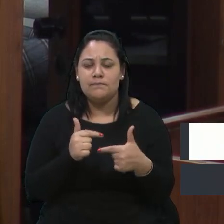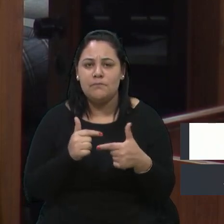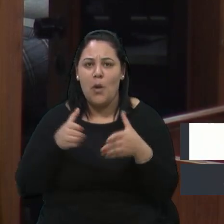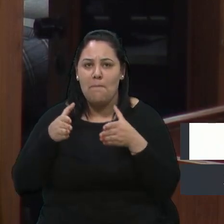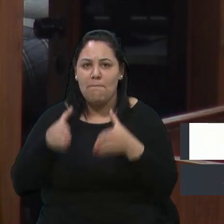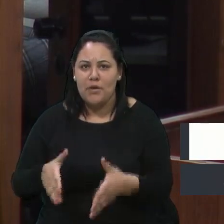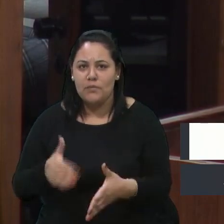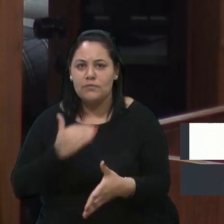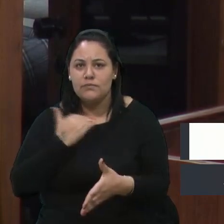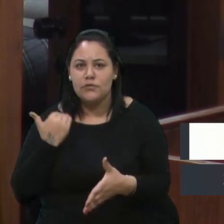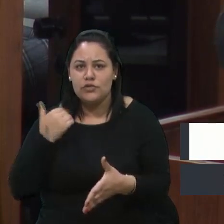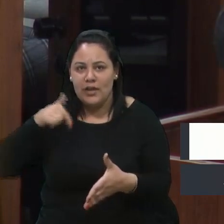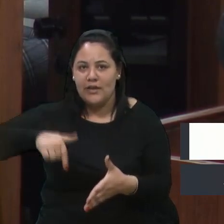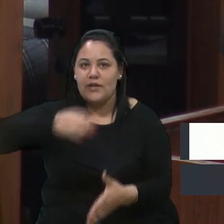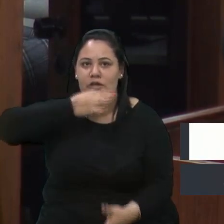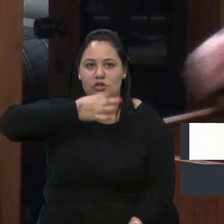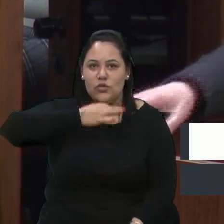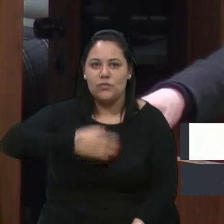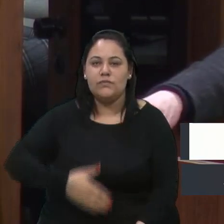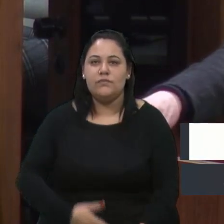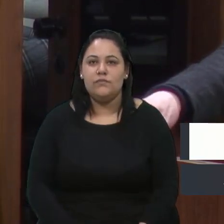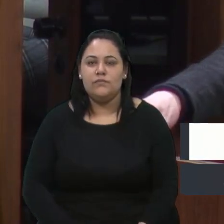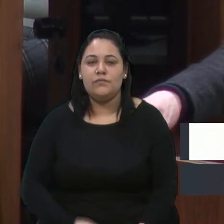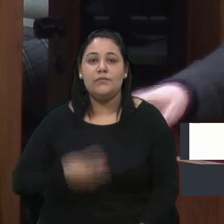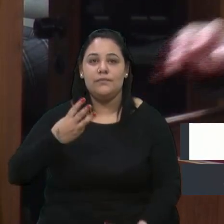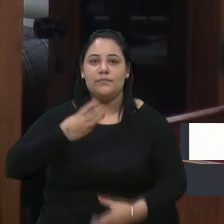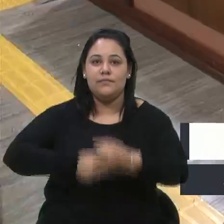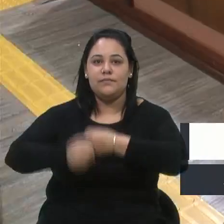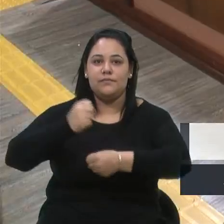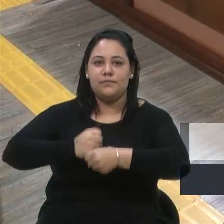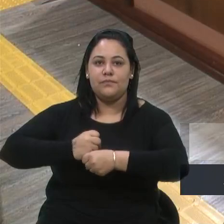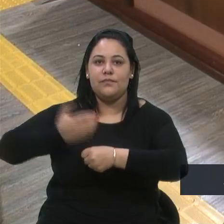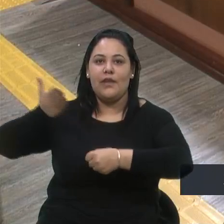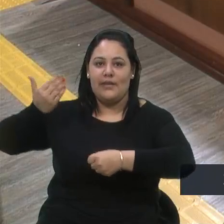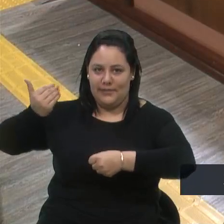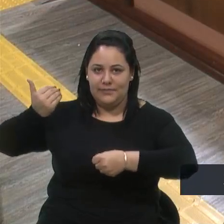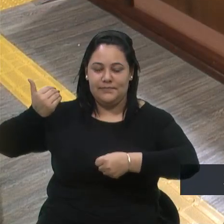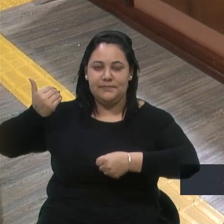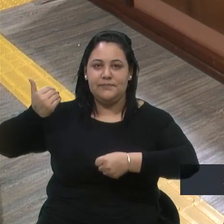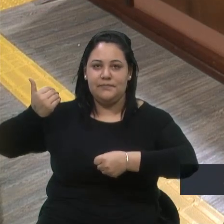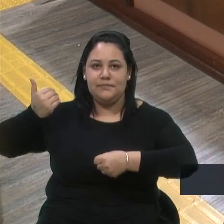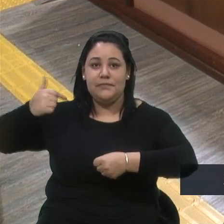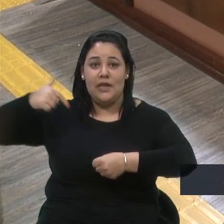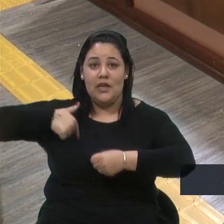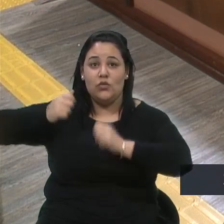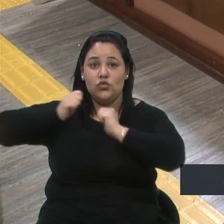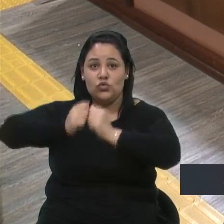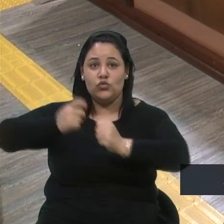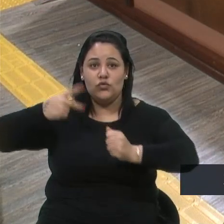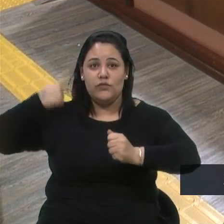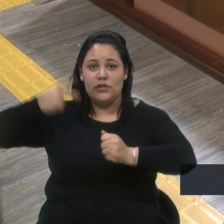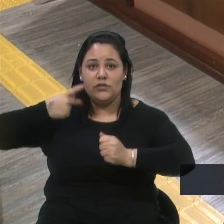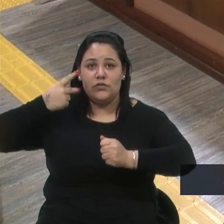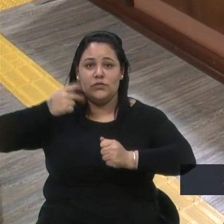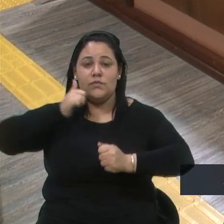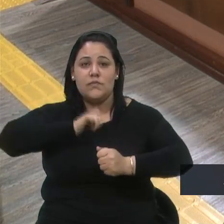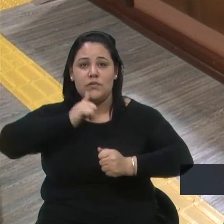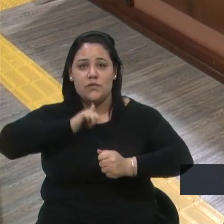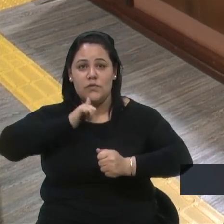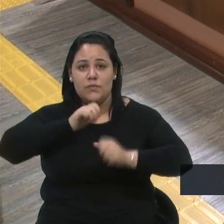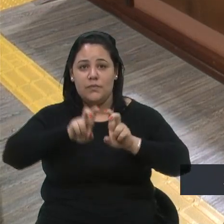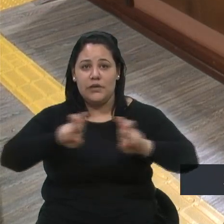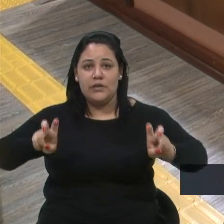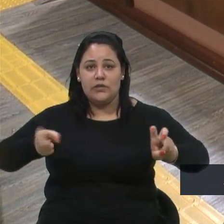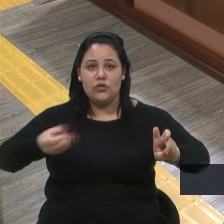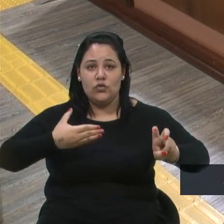Sul, novamente. Há 3 anos atrás, eu, juntamente com o vereador Marcon e a bancada do Novo, a